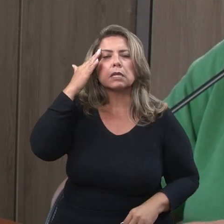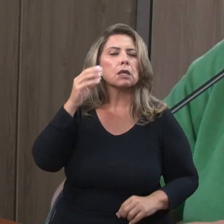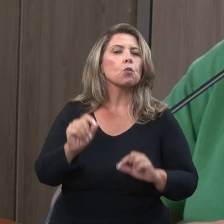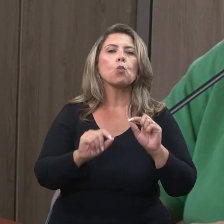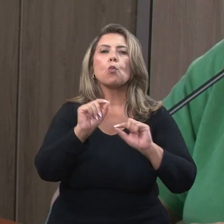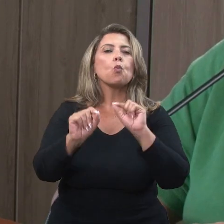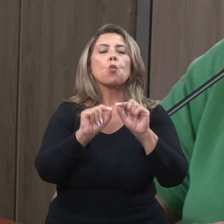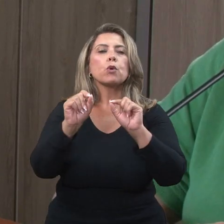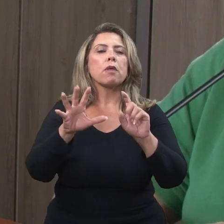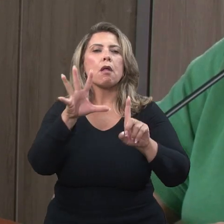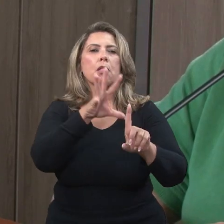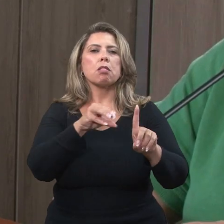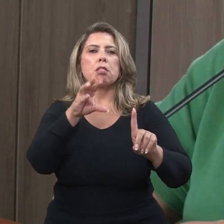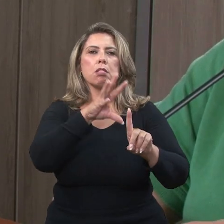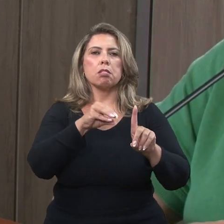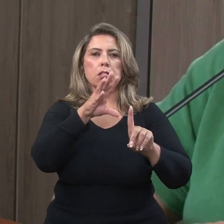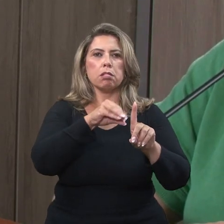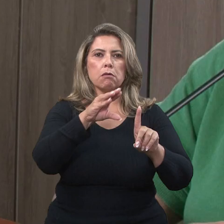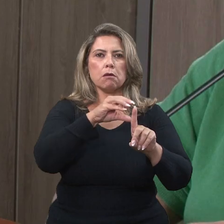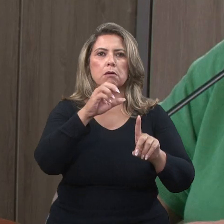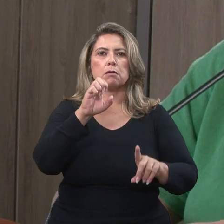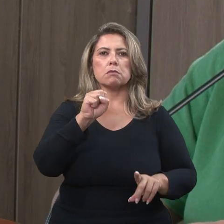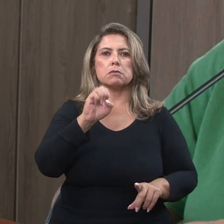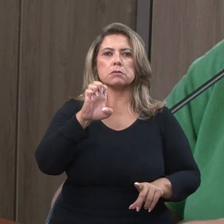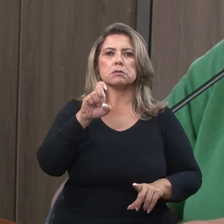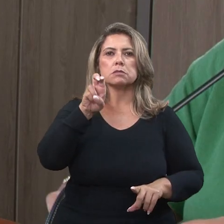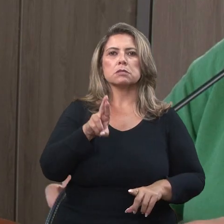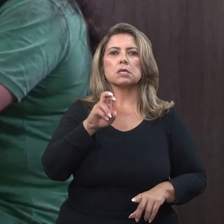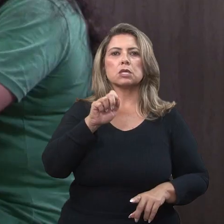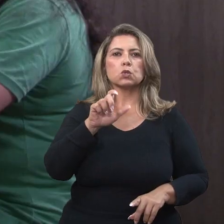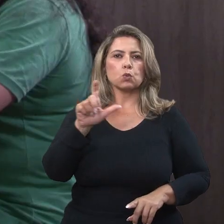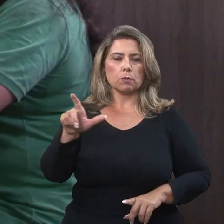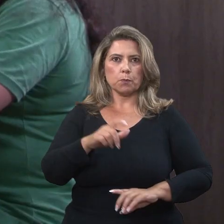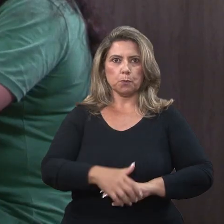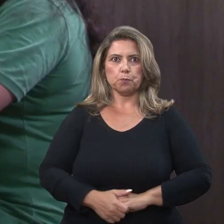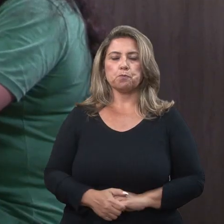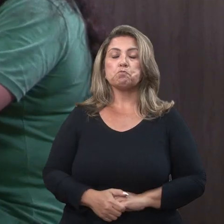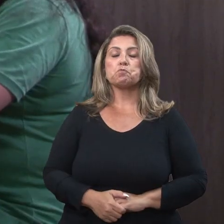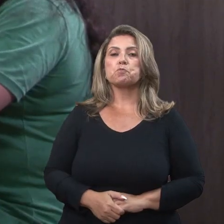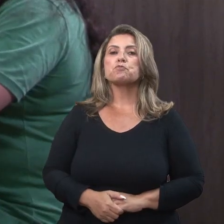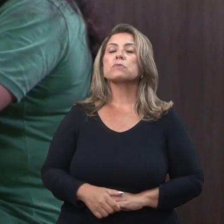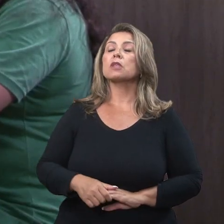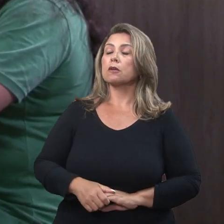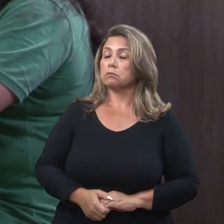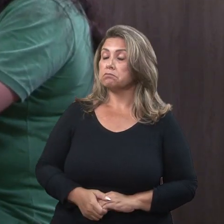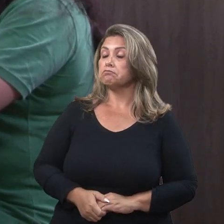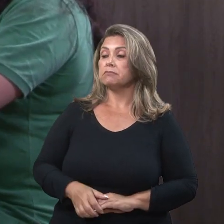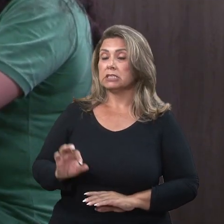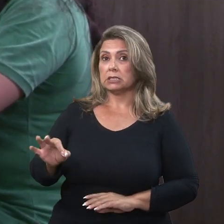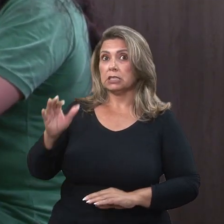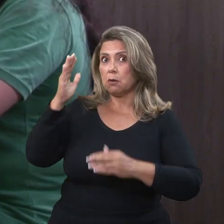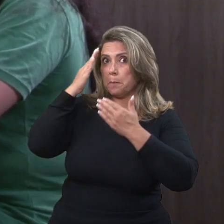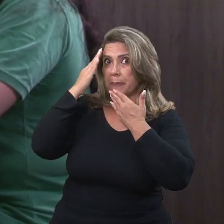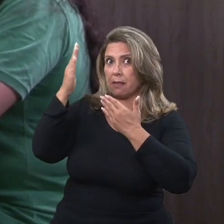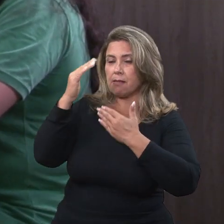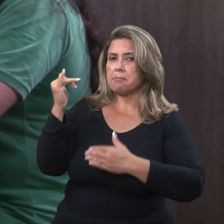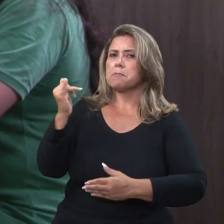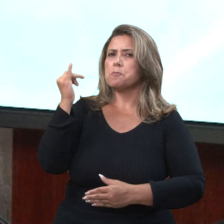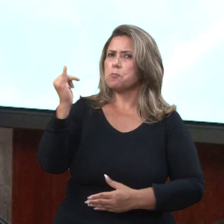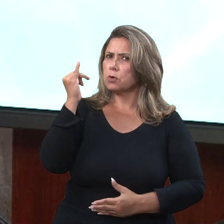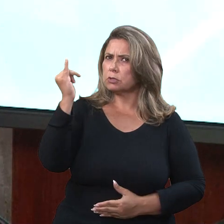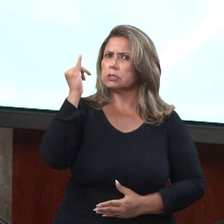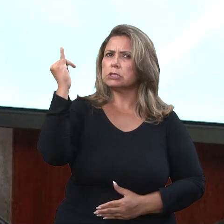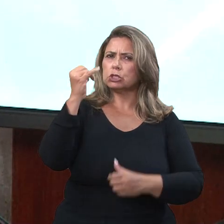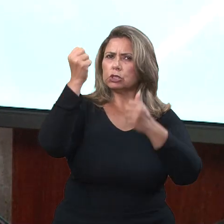é o assédio sexual. Muito obrigada. É importante a gente entender isso e o final da sua fala